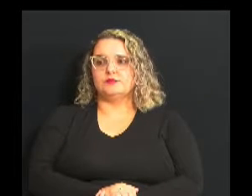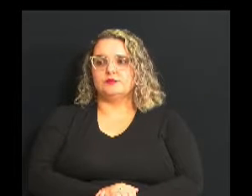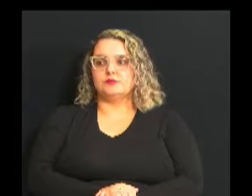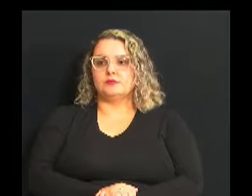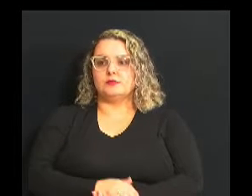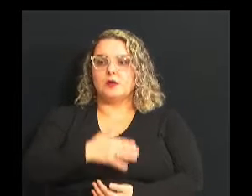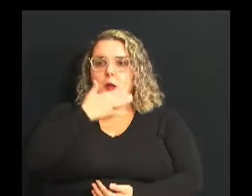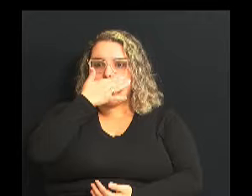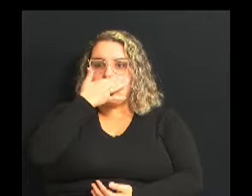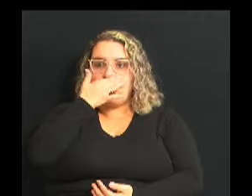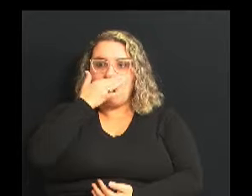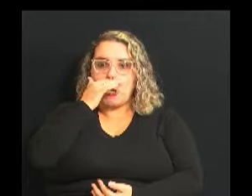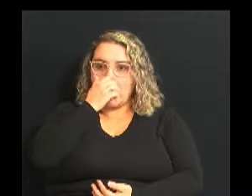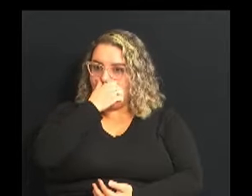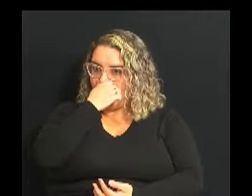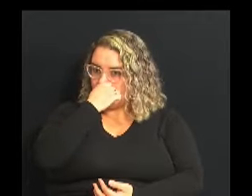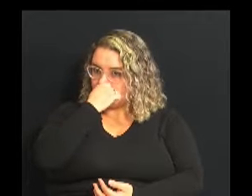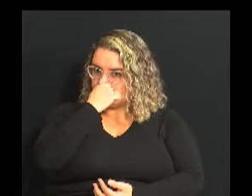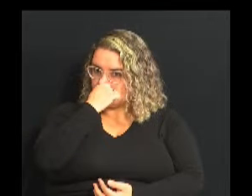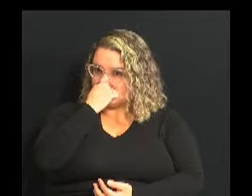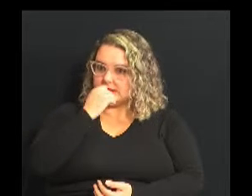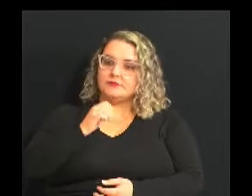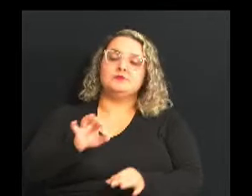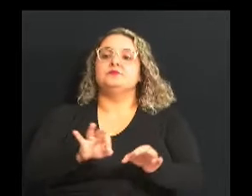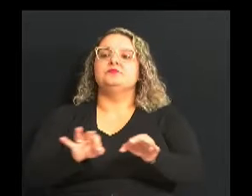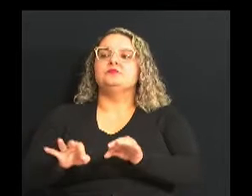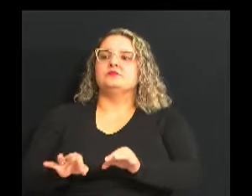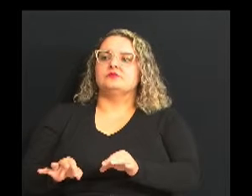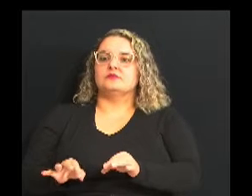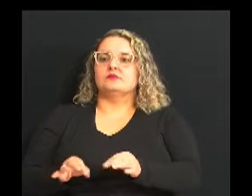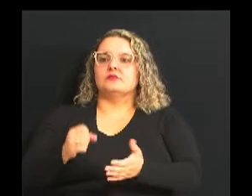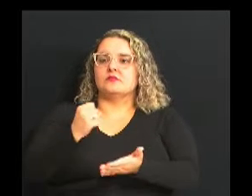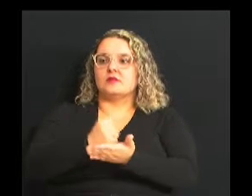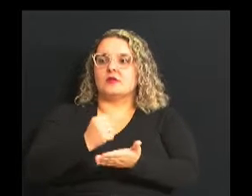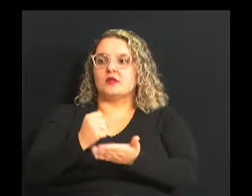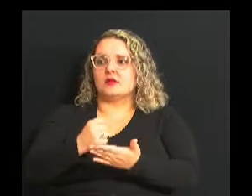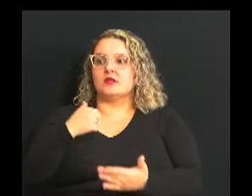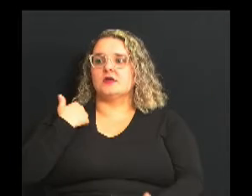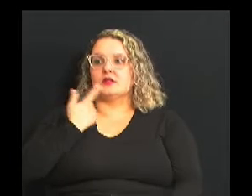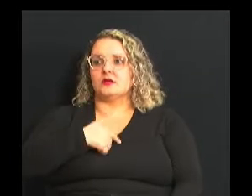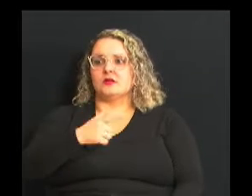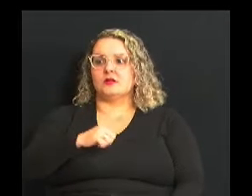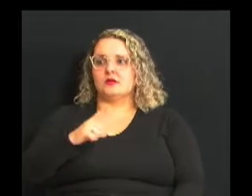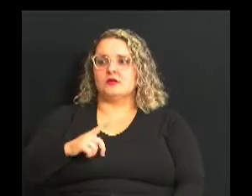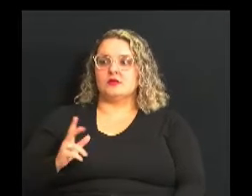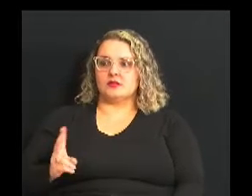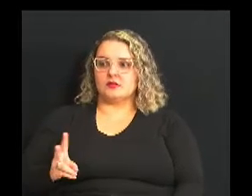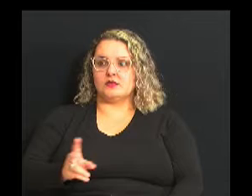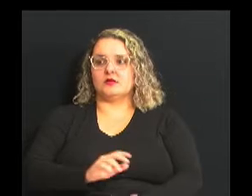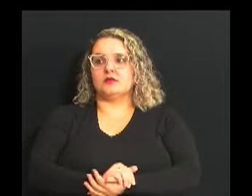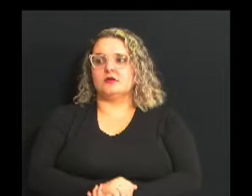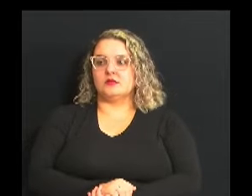Agora vamos falar um pouco aqui dos projetos relacionados às nossas contratações que nós temos e mantemos, né?